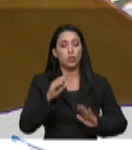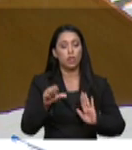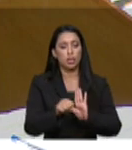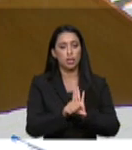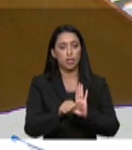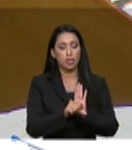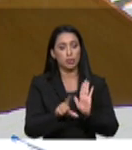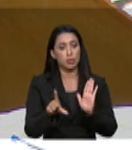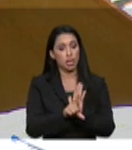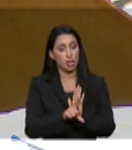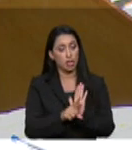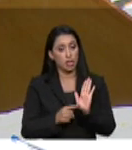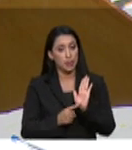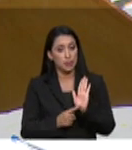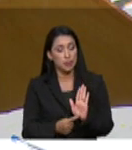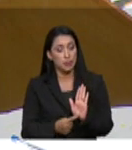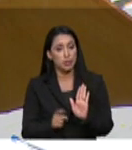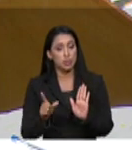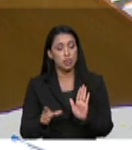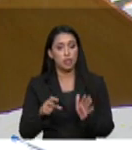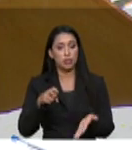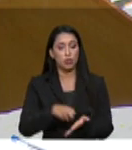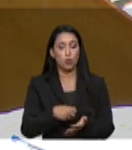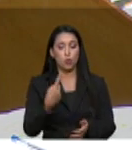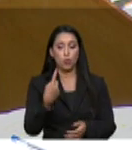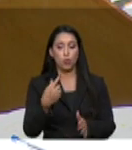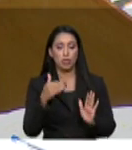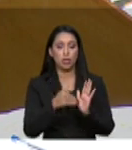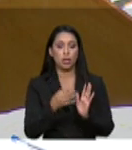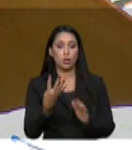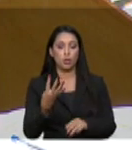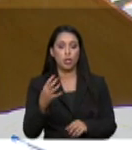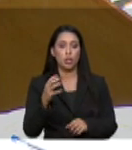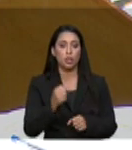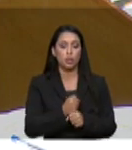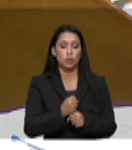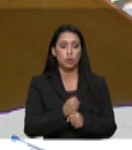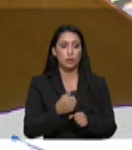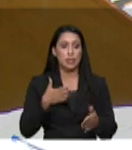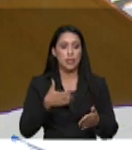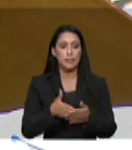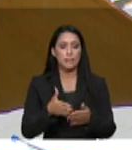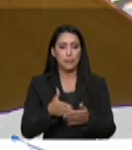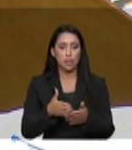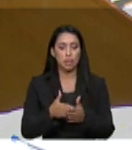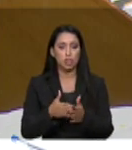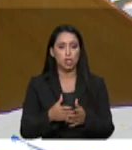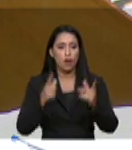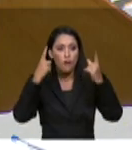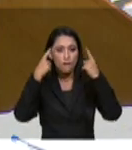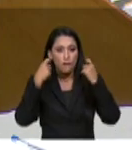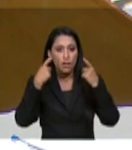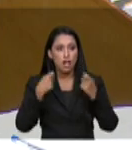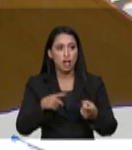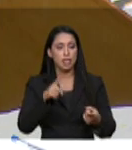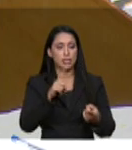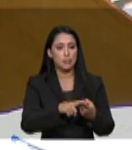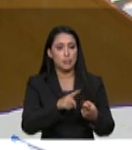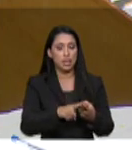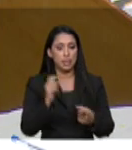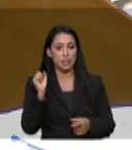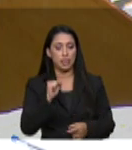previstos nesta lei pena de reclusão de um a quatro anos Artigo 18 tentar impedir com emprego de violência ou grave ameaça